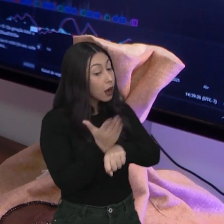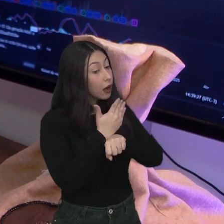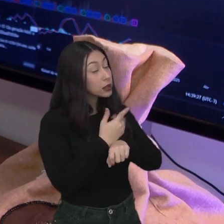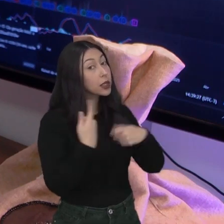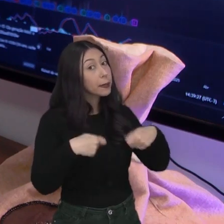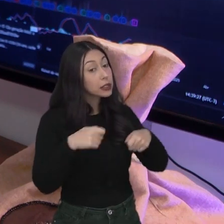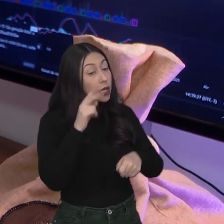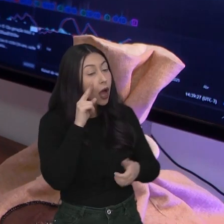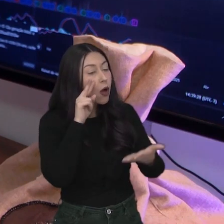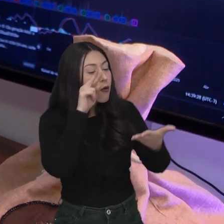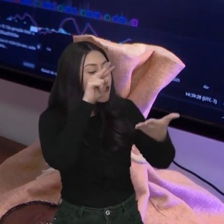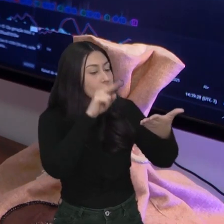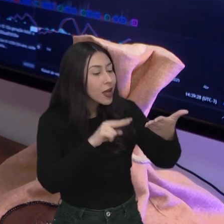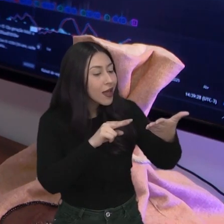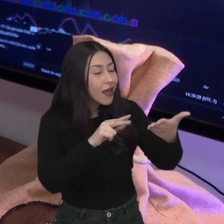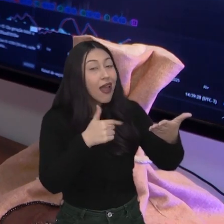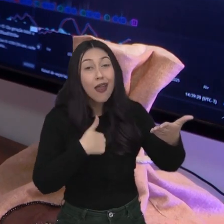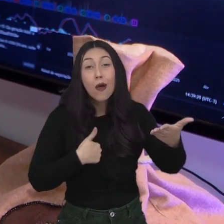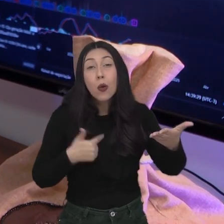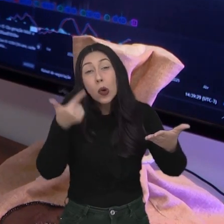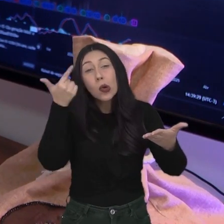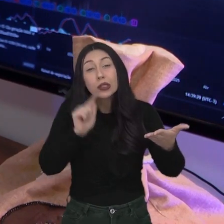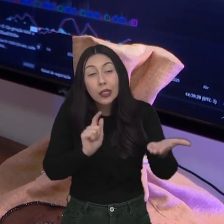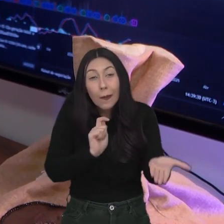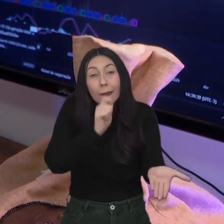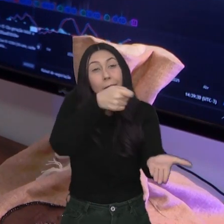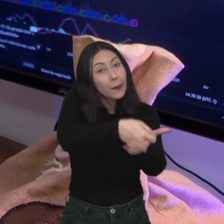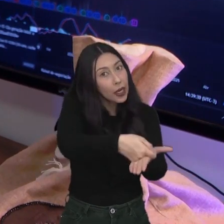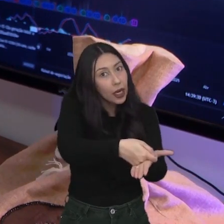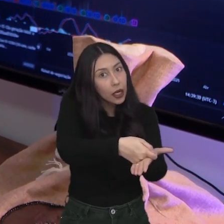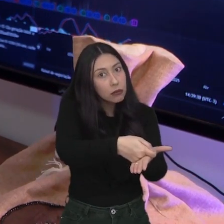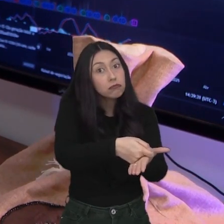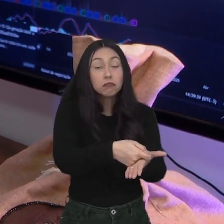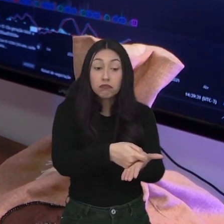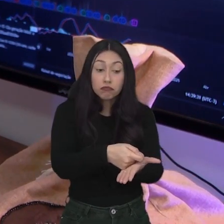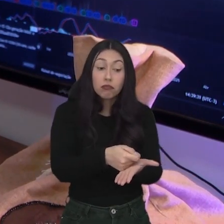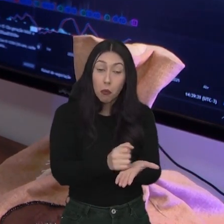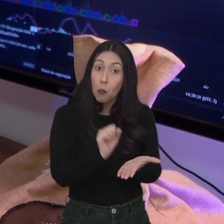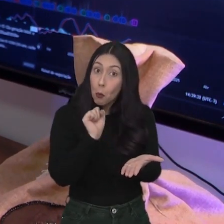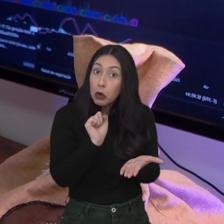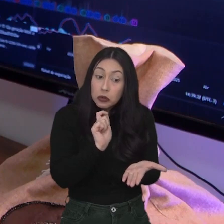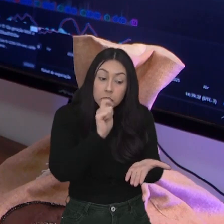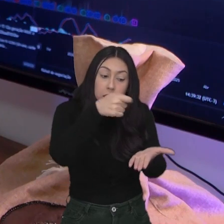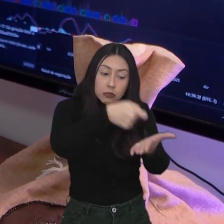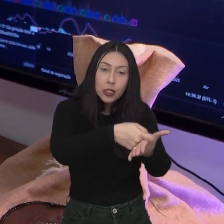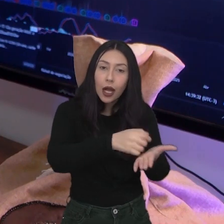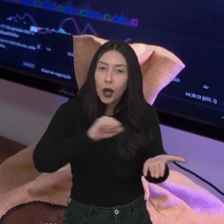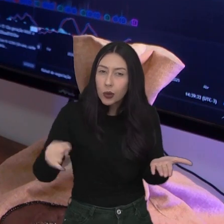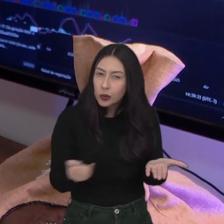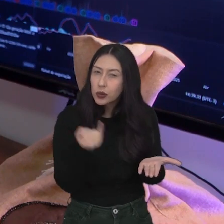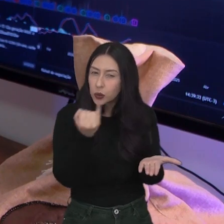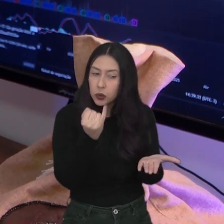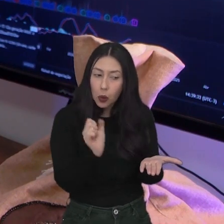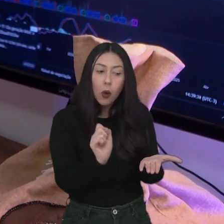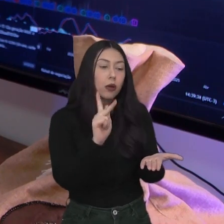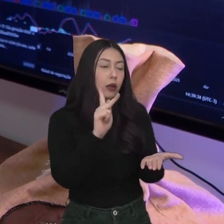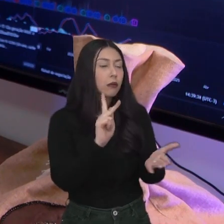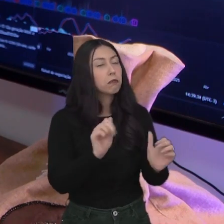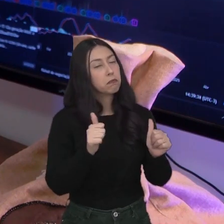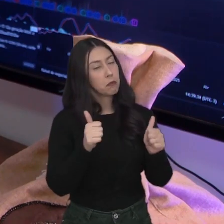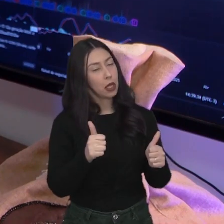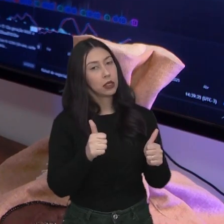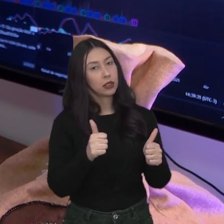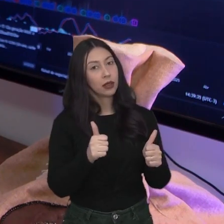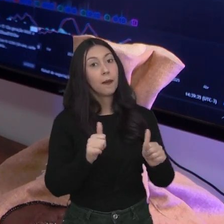coisa do tipo, eu preciso verificar se esse valor cabe no meu orçamento. Se ele couber no meu orçamento e valer a pena esse tipo de empréstimo,